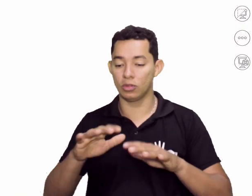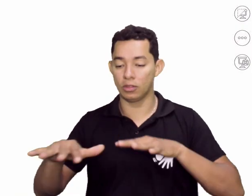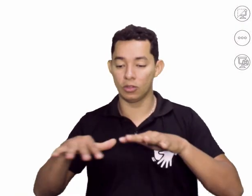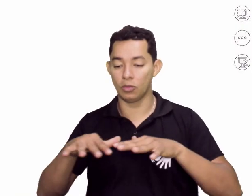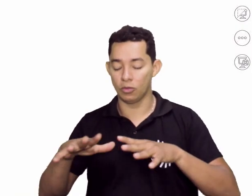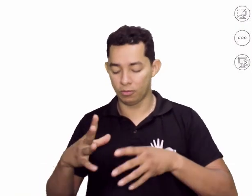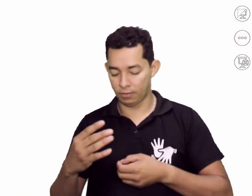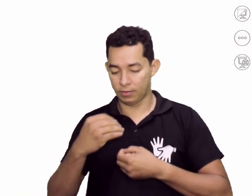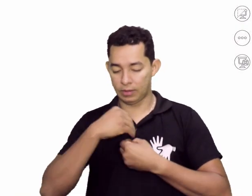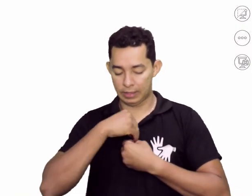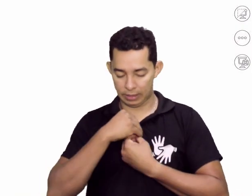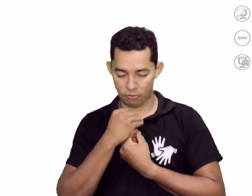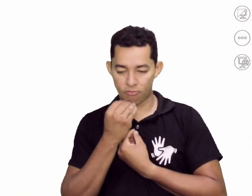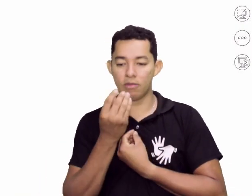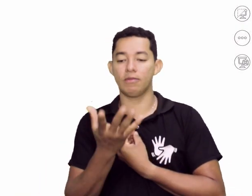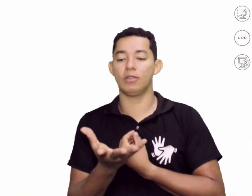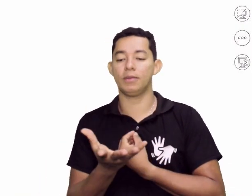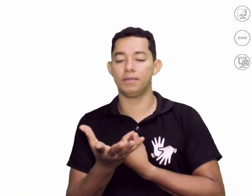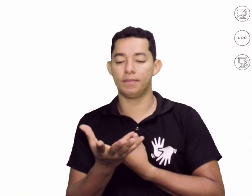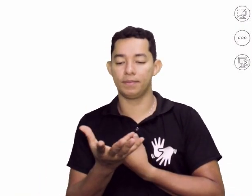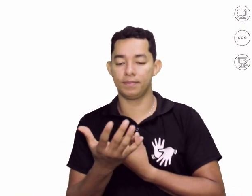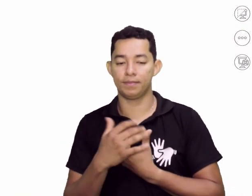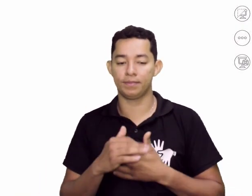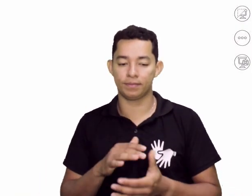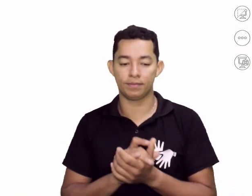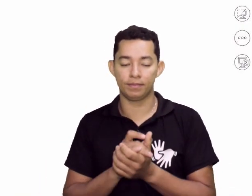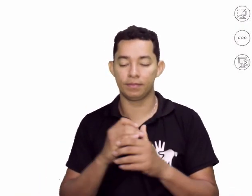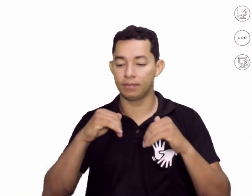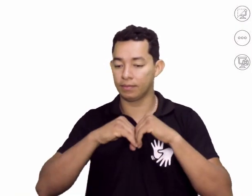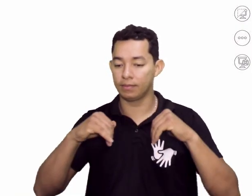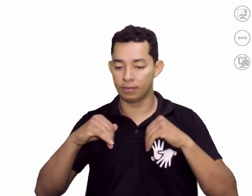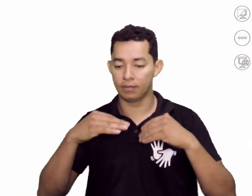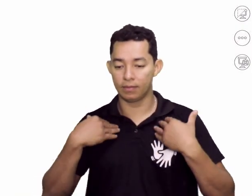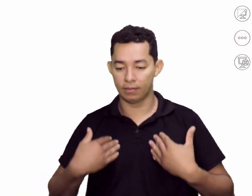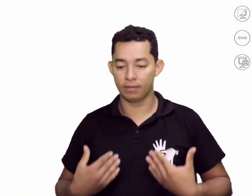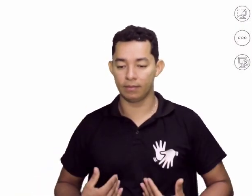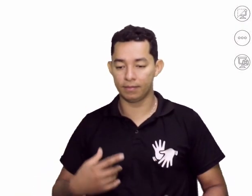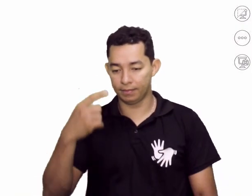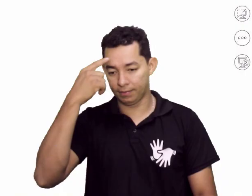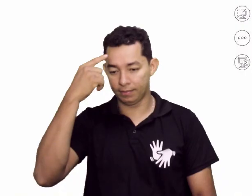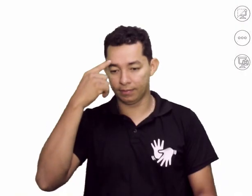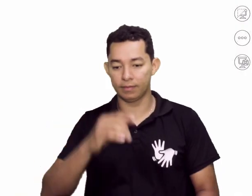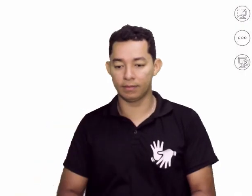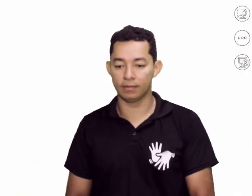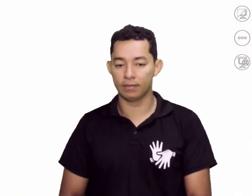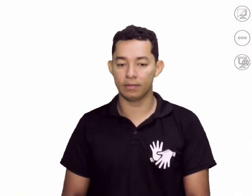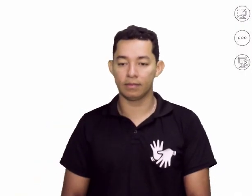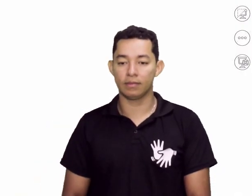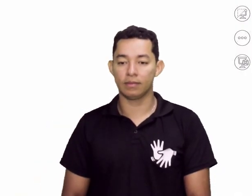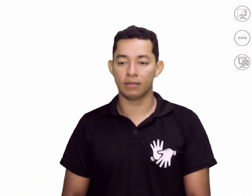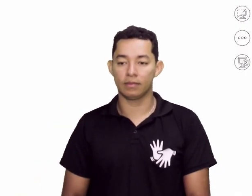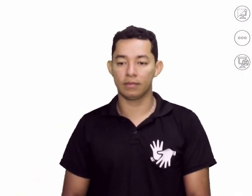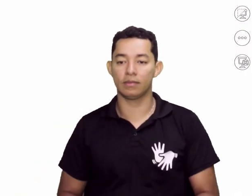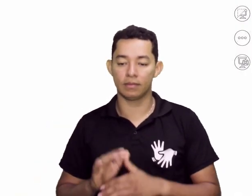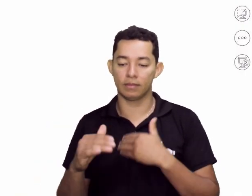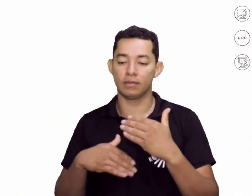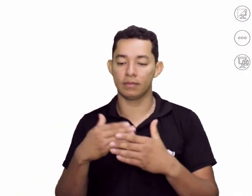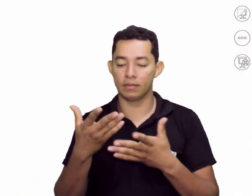de dentro para fora, sem separar o corpo e a mente, promovendo